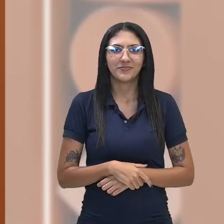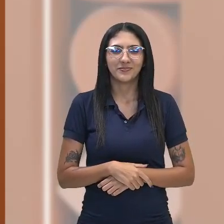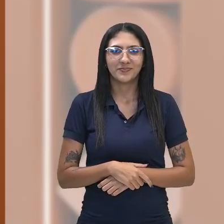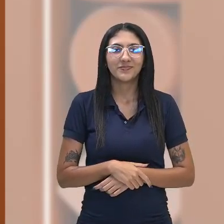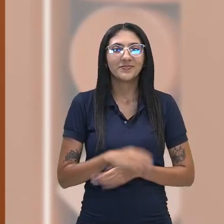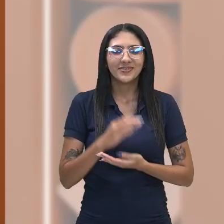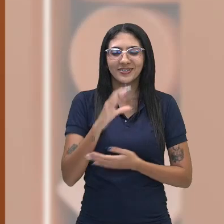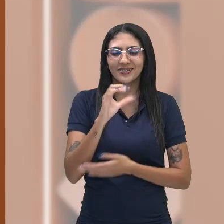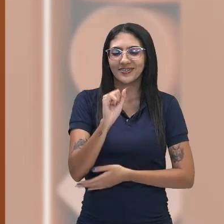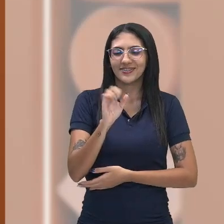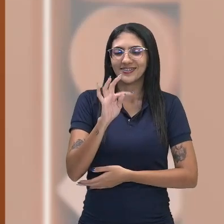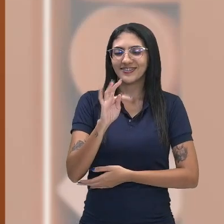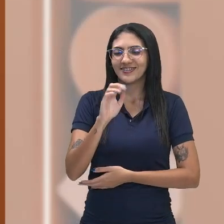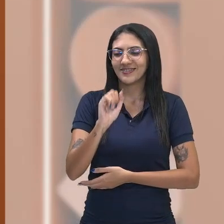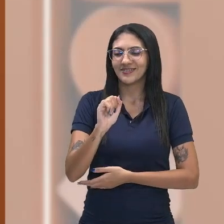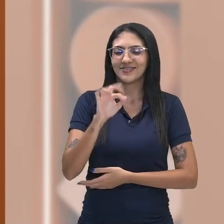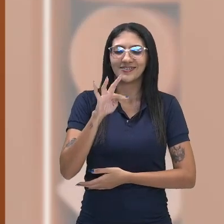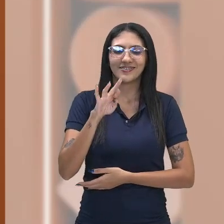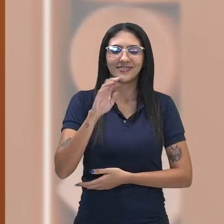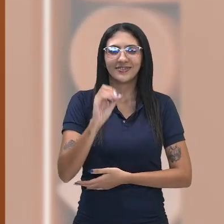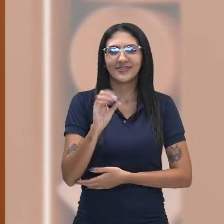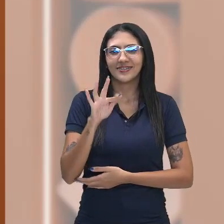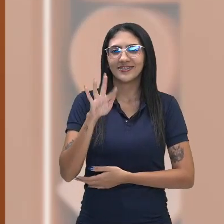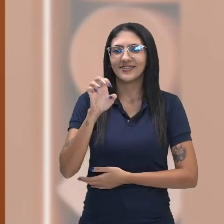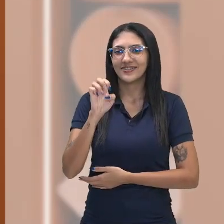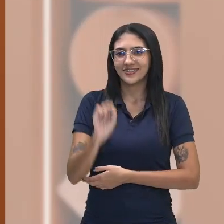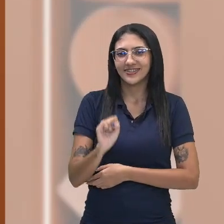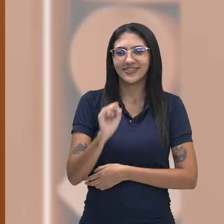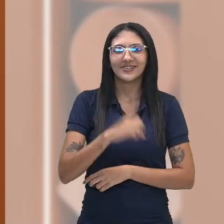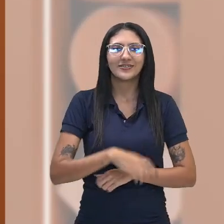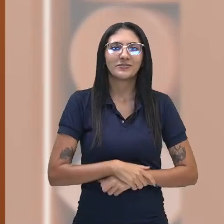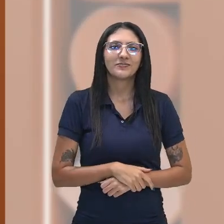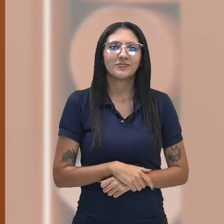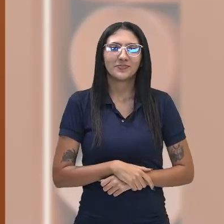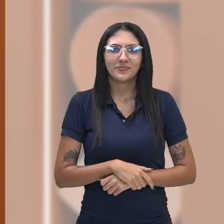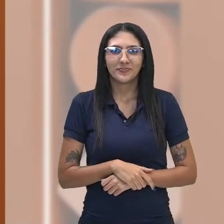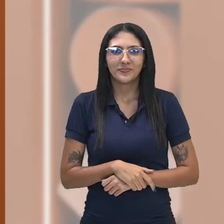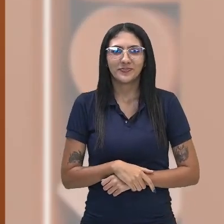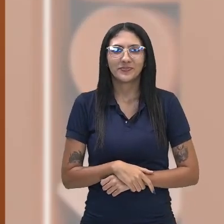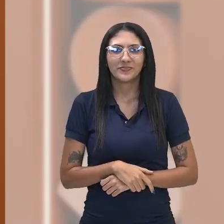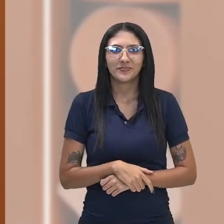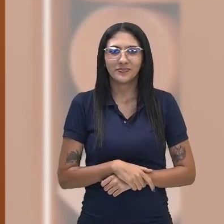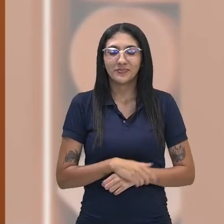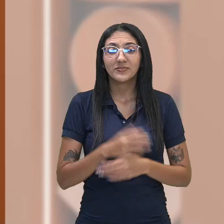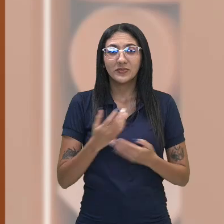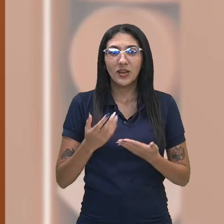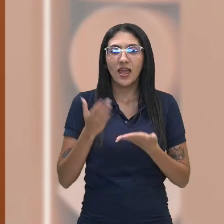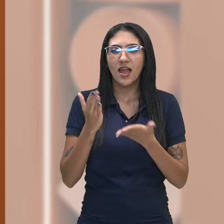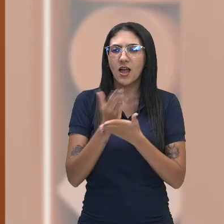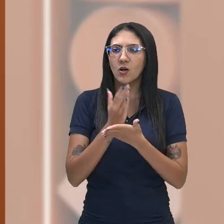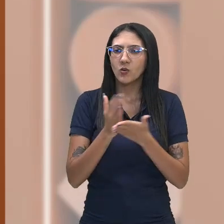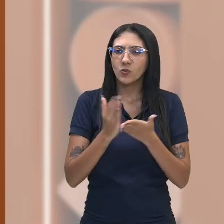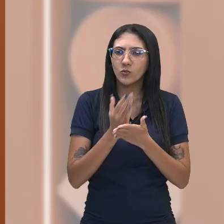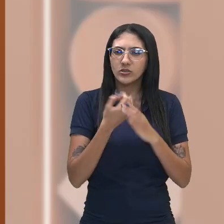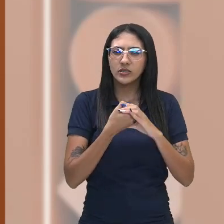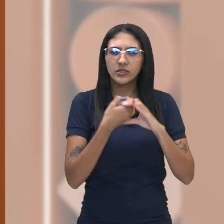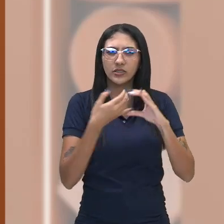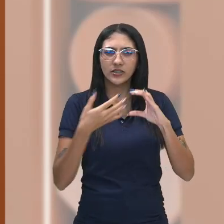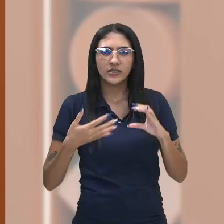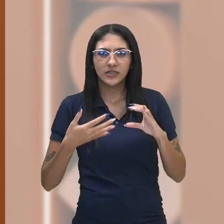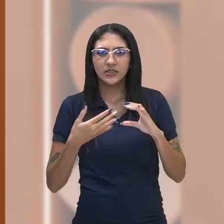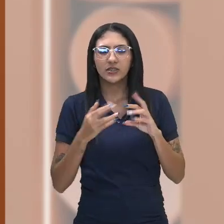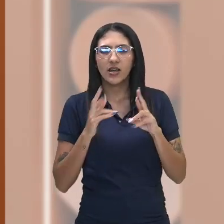catástrofes, tá bom? E assim, alguns eventos relacionados ao clima